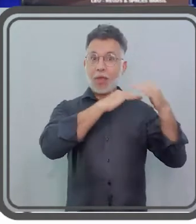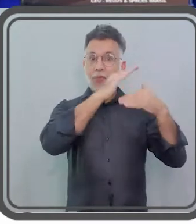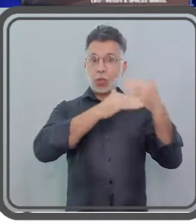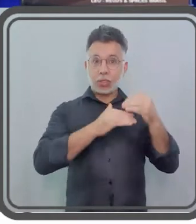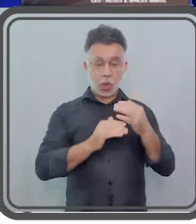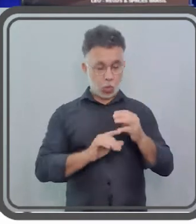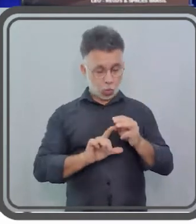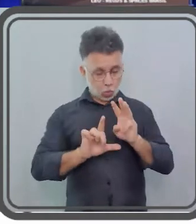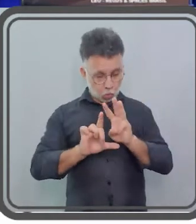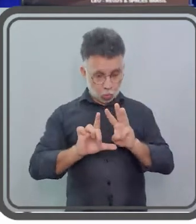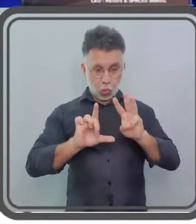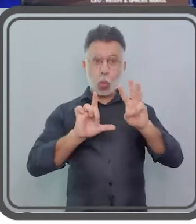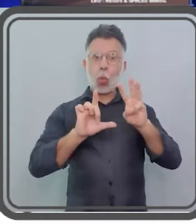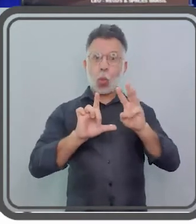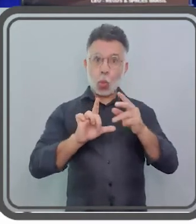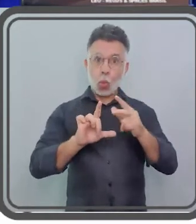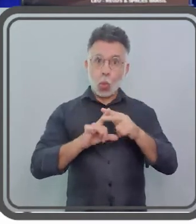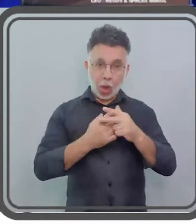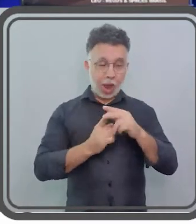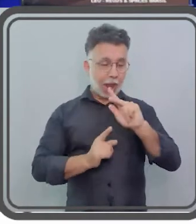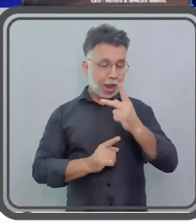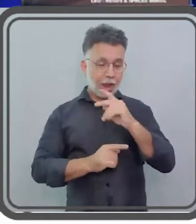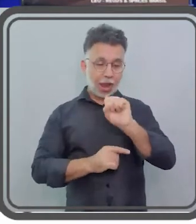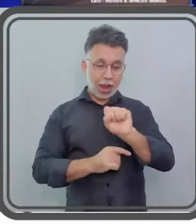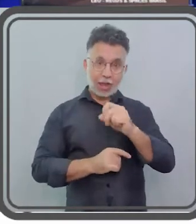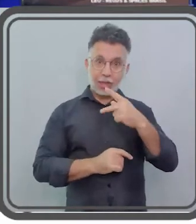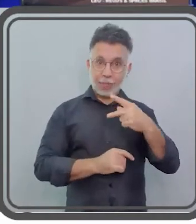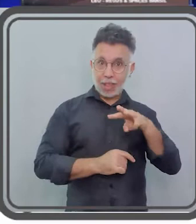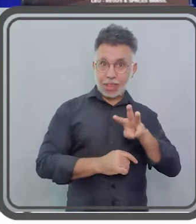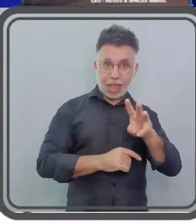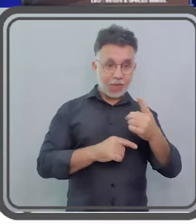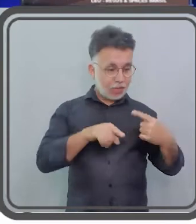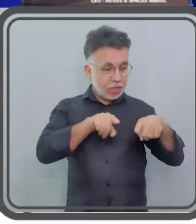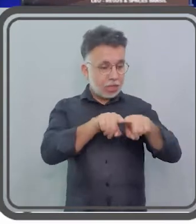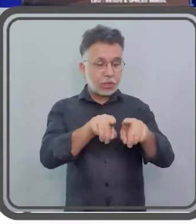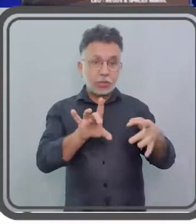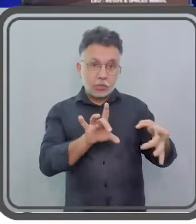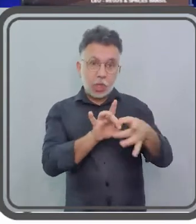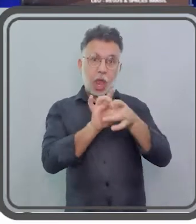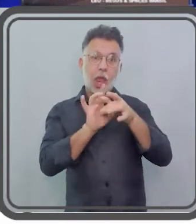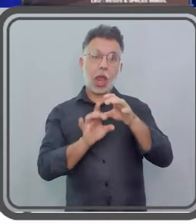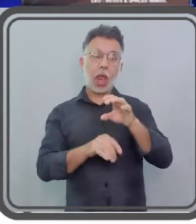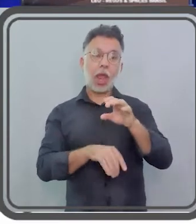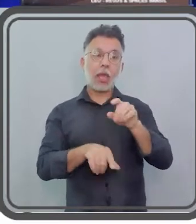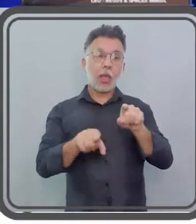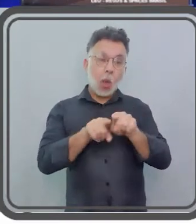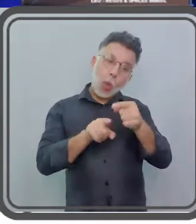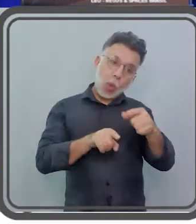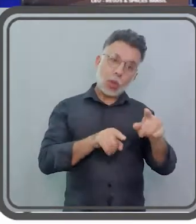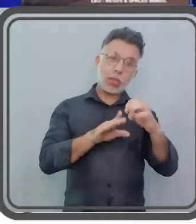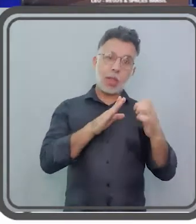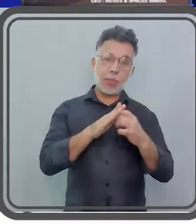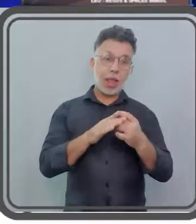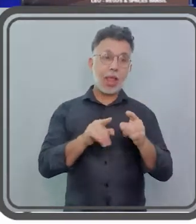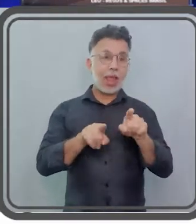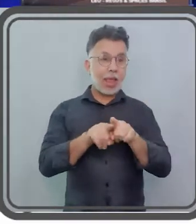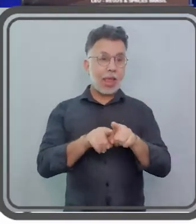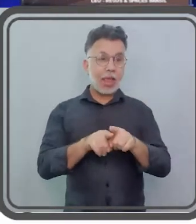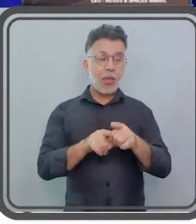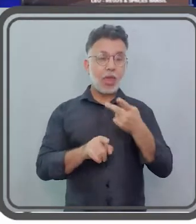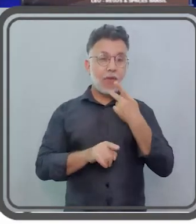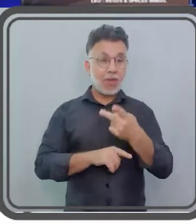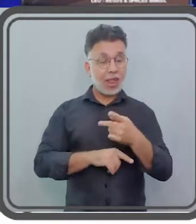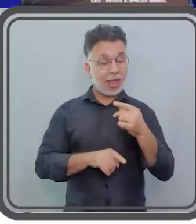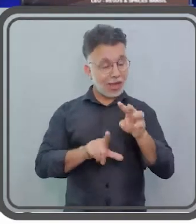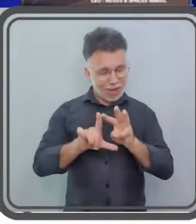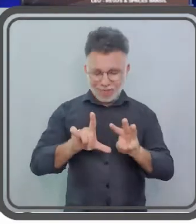ferramenta, a HSPW se formou com a Orion Participações. E o que cabe destacar é que a ferramenta é